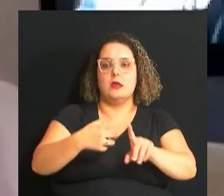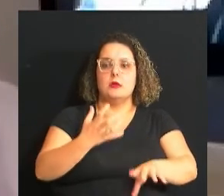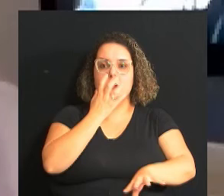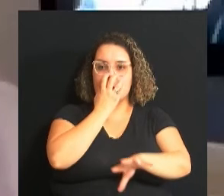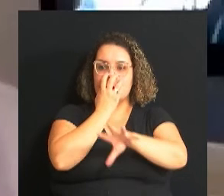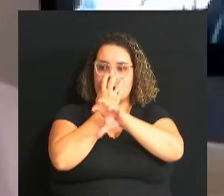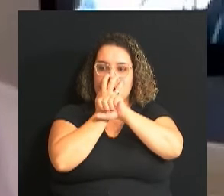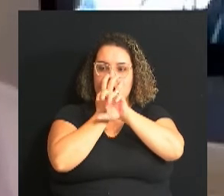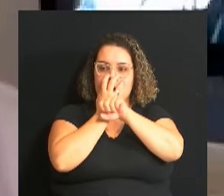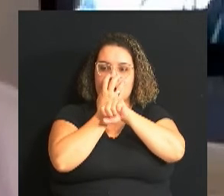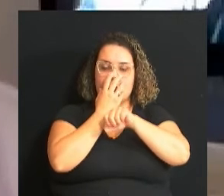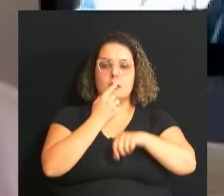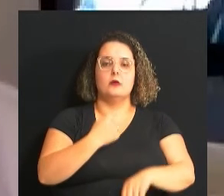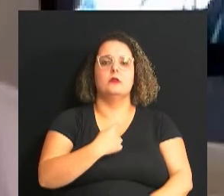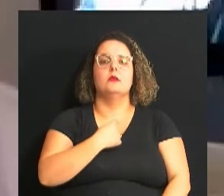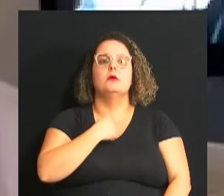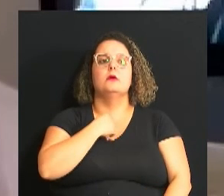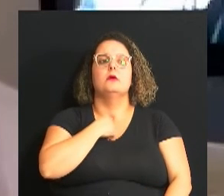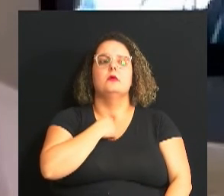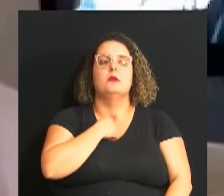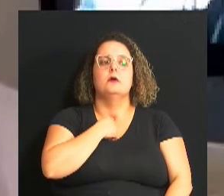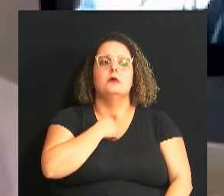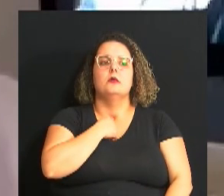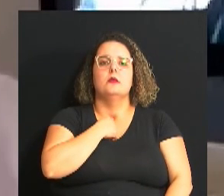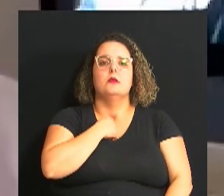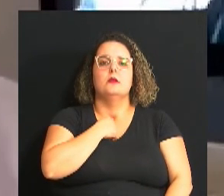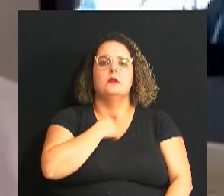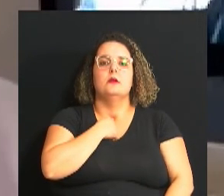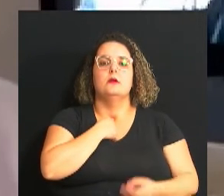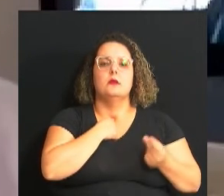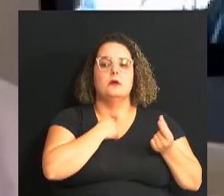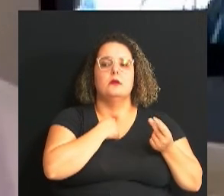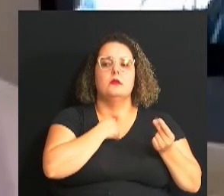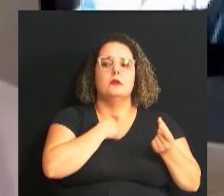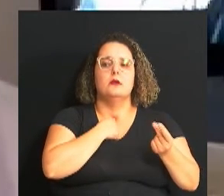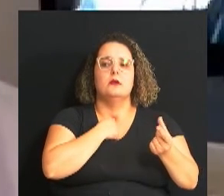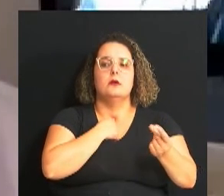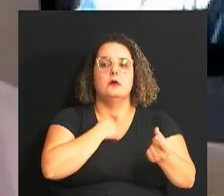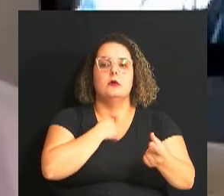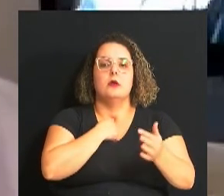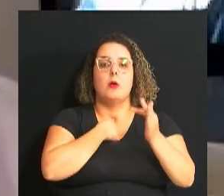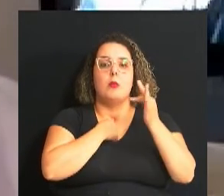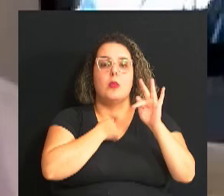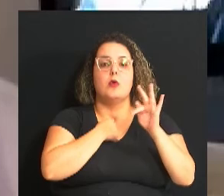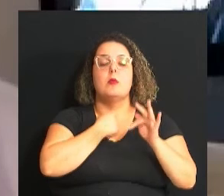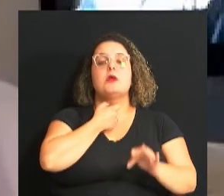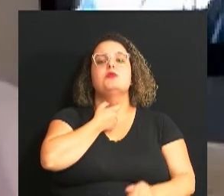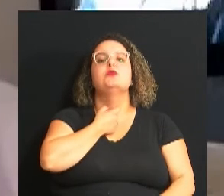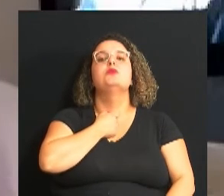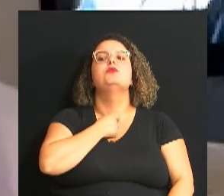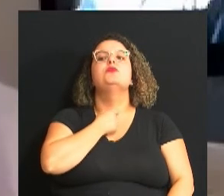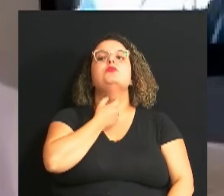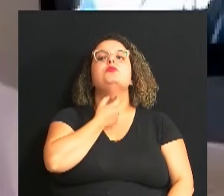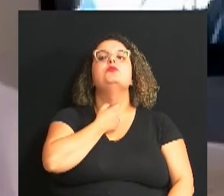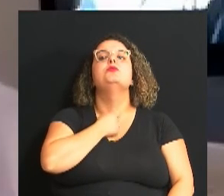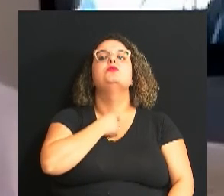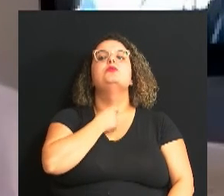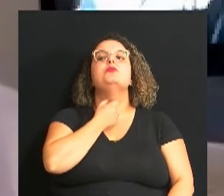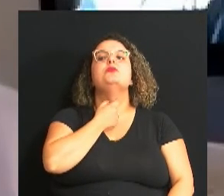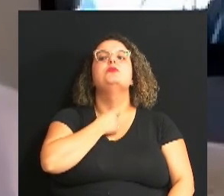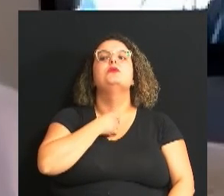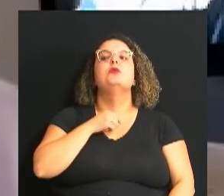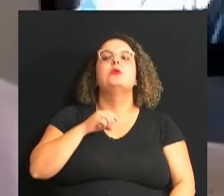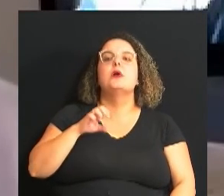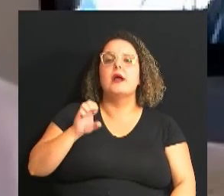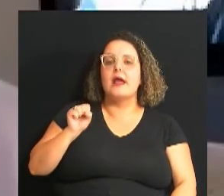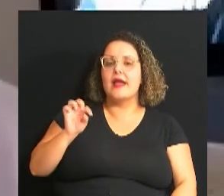sonda fica dentro da traqueia durante muito tempo, ela pode machucar a traqueia, pode causar uma coisa que se chama